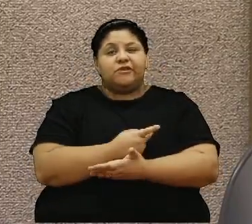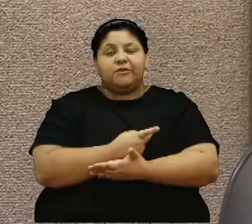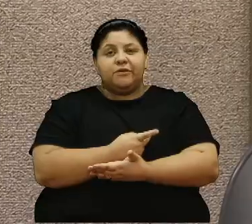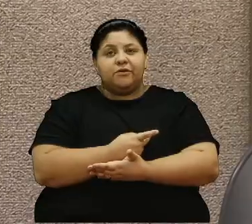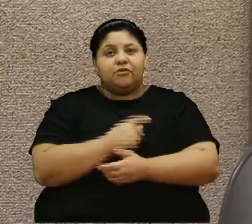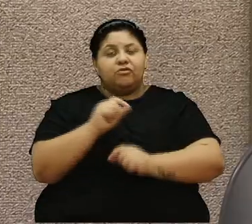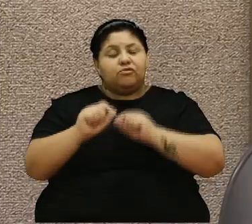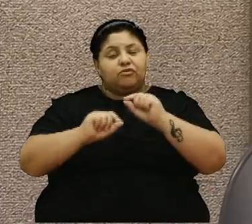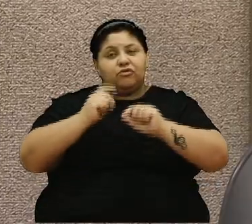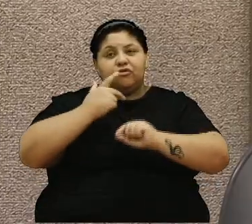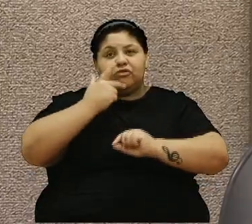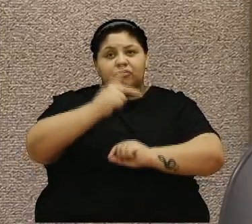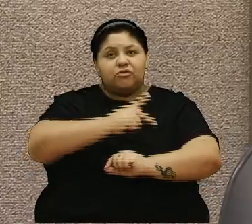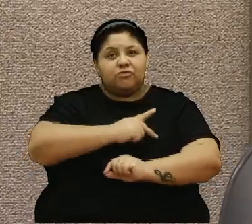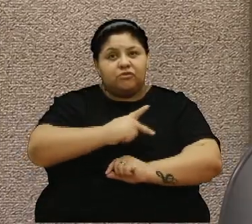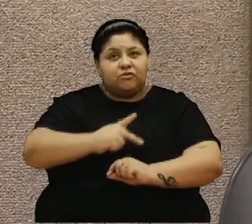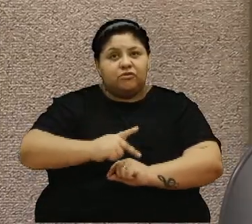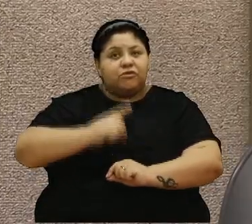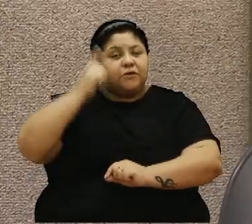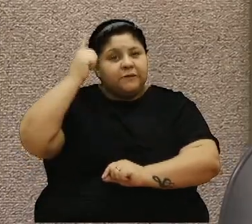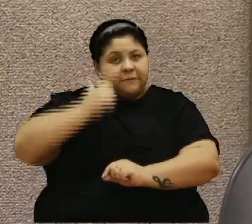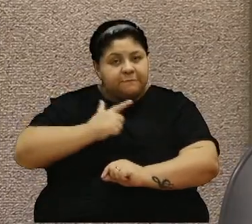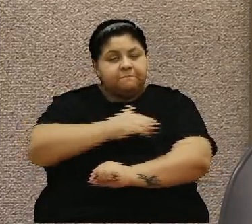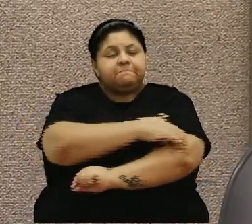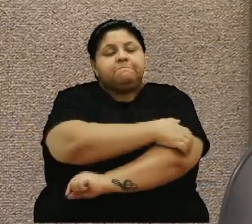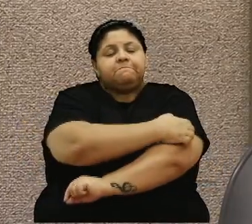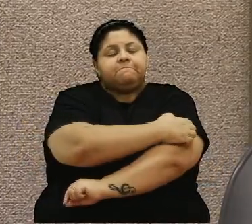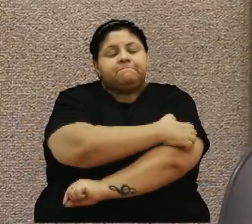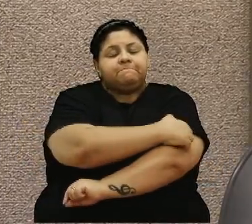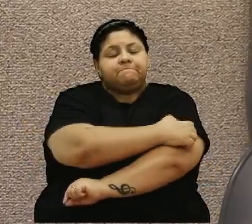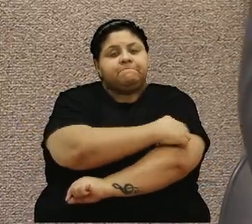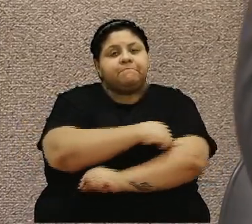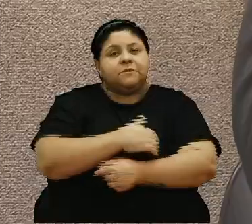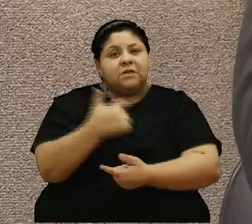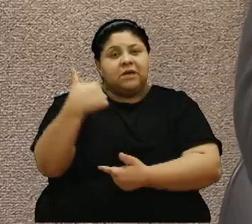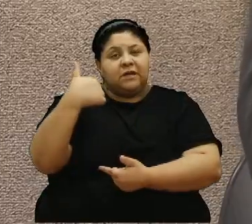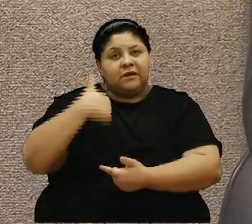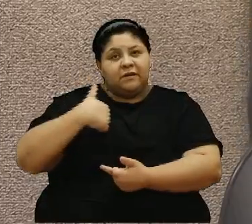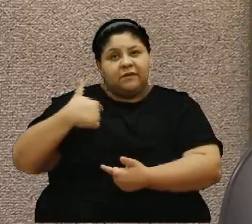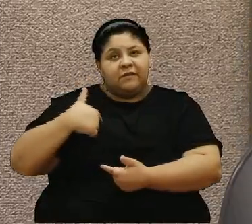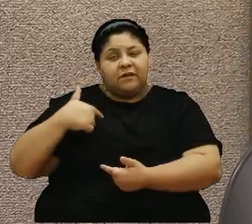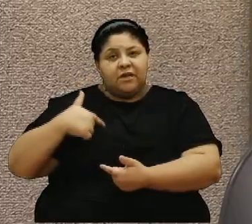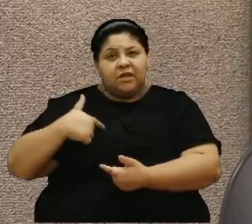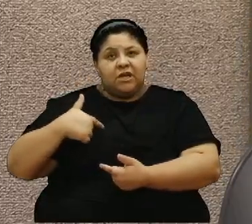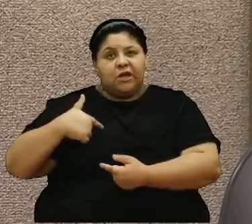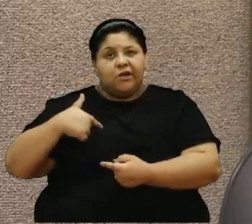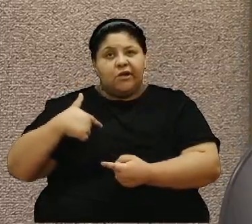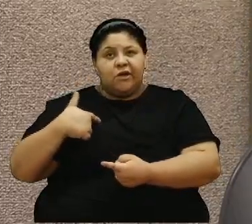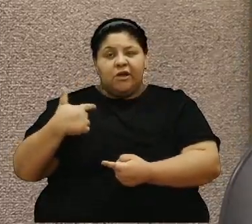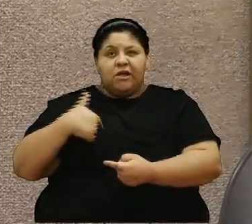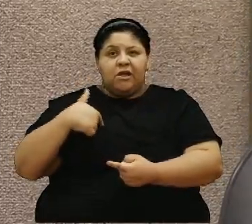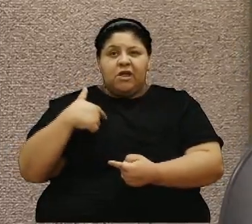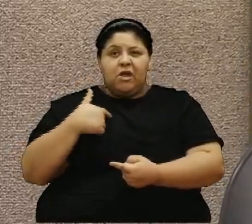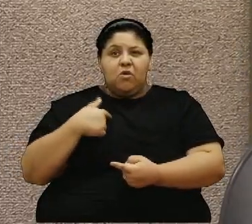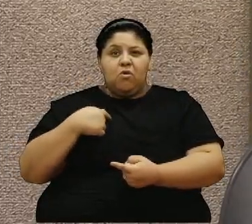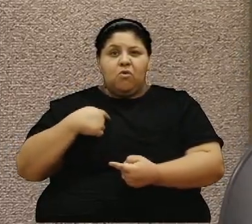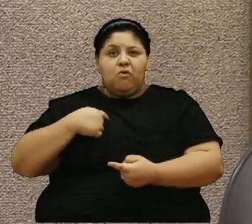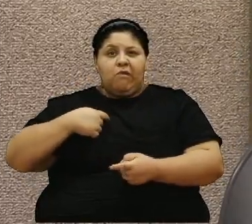que falou o presidente da casa, o vereador Lucas. Eu dou pau nos outros, mas não falo dos